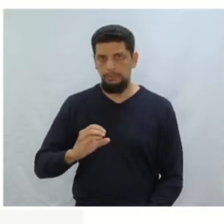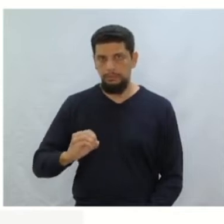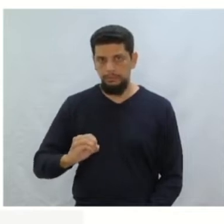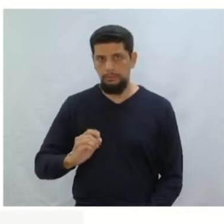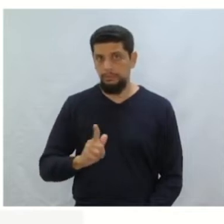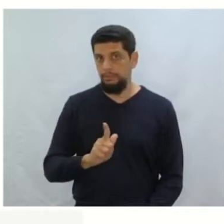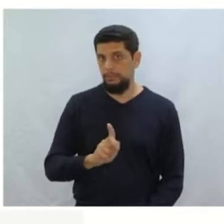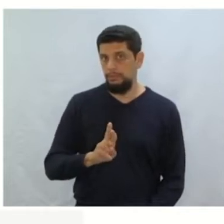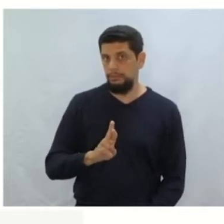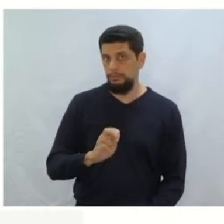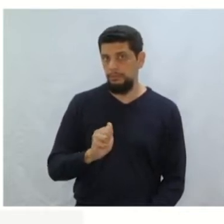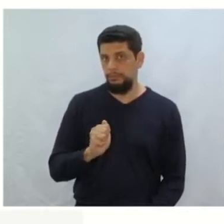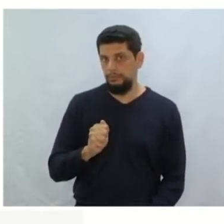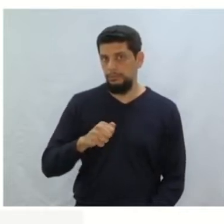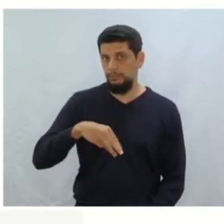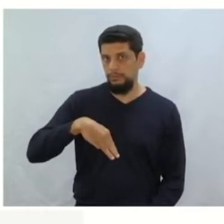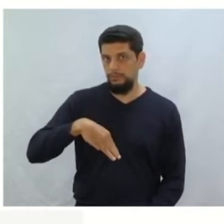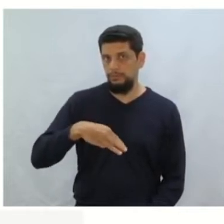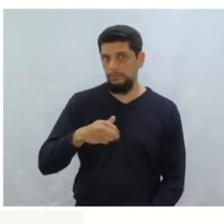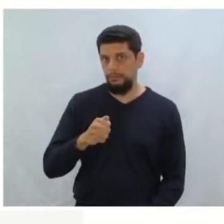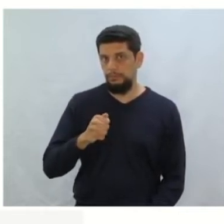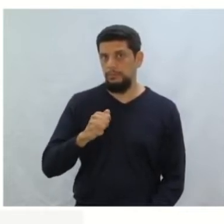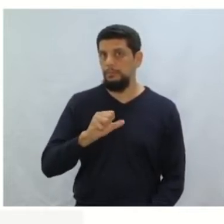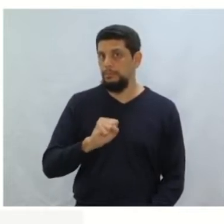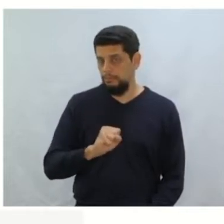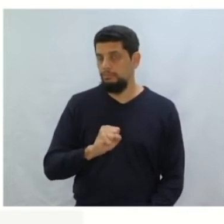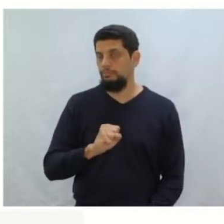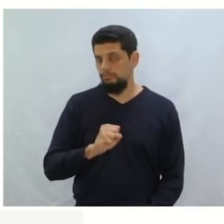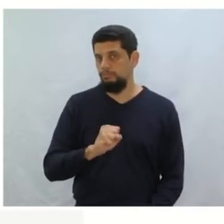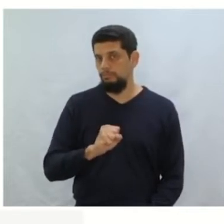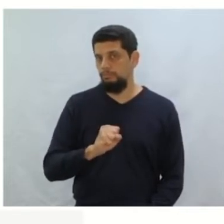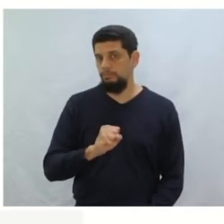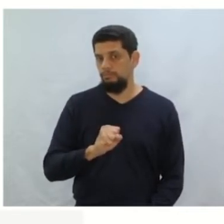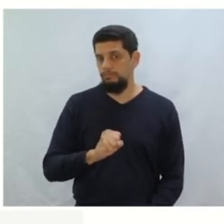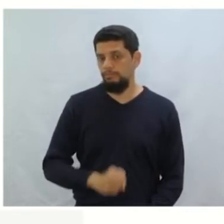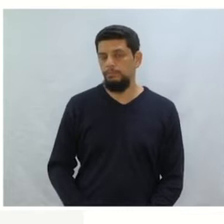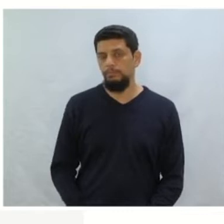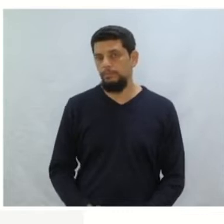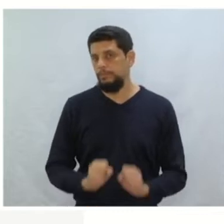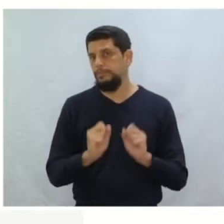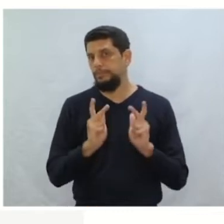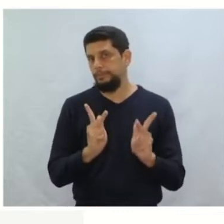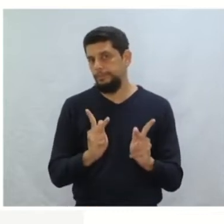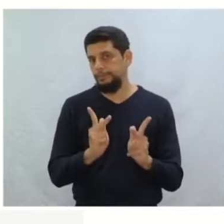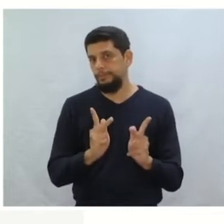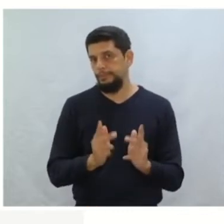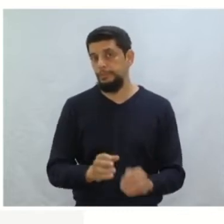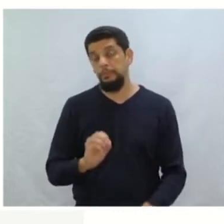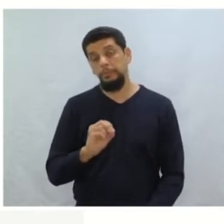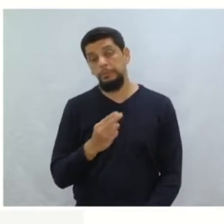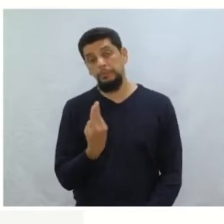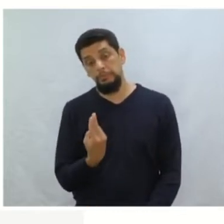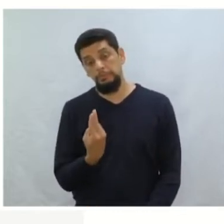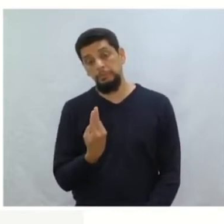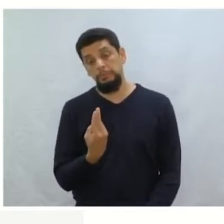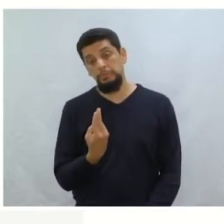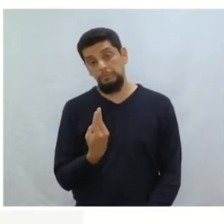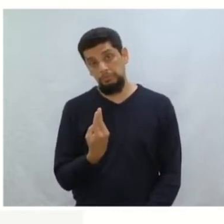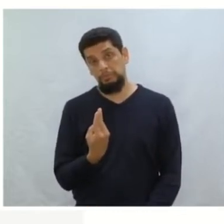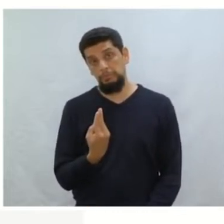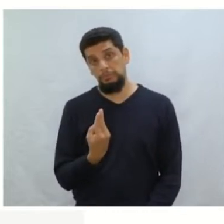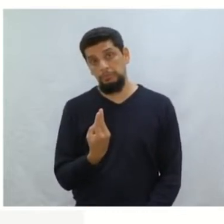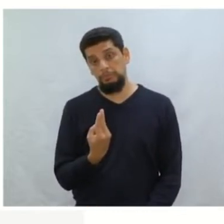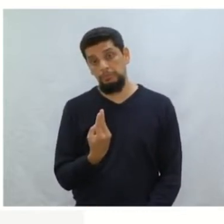2.000 gramas, tá? Olha só, 2.000 gramas